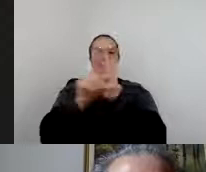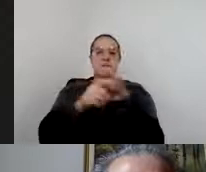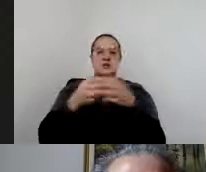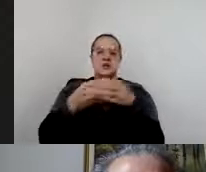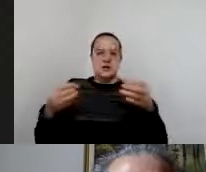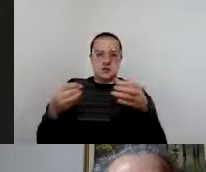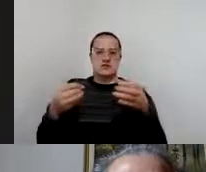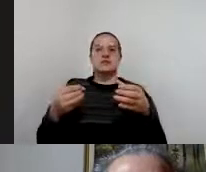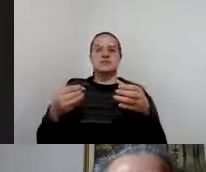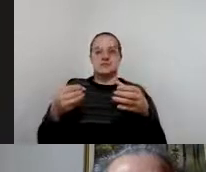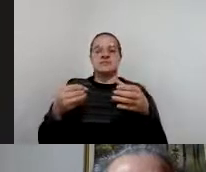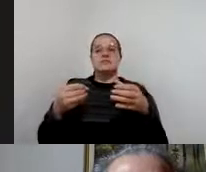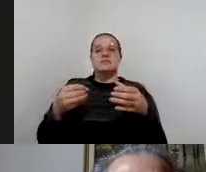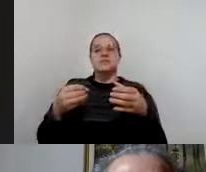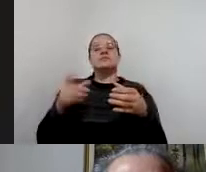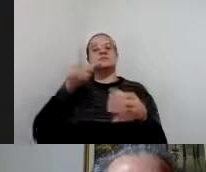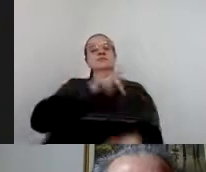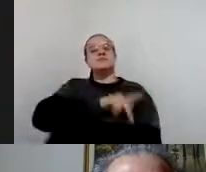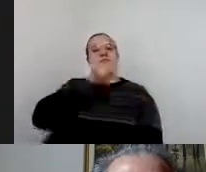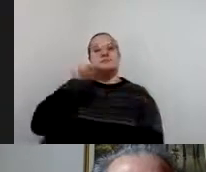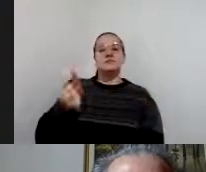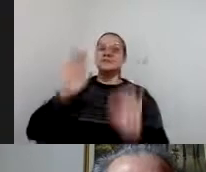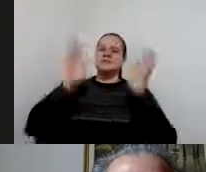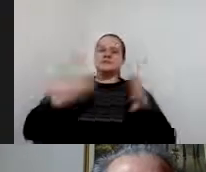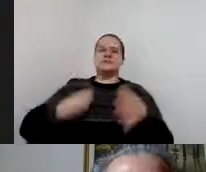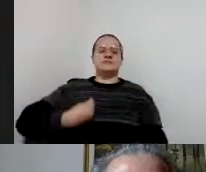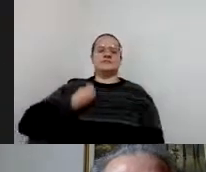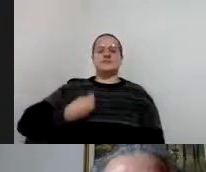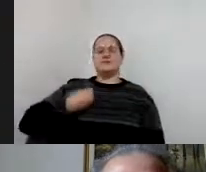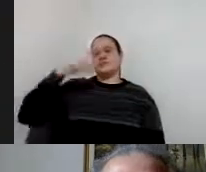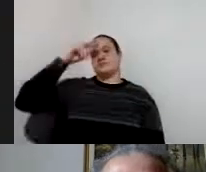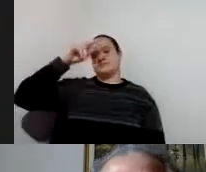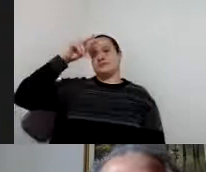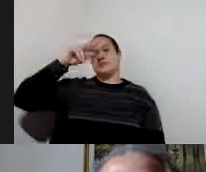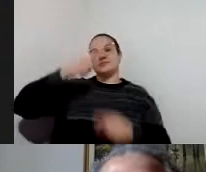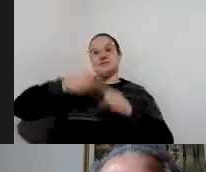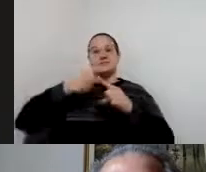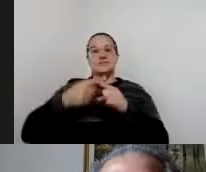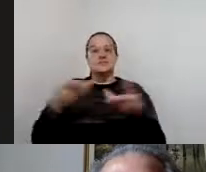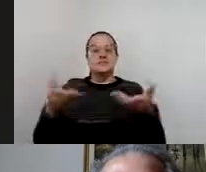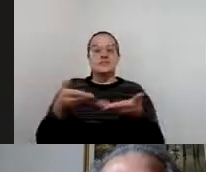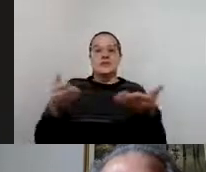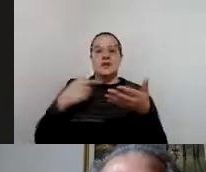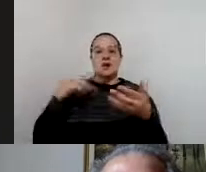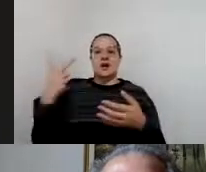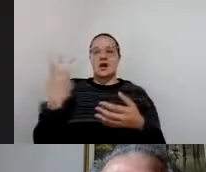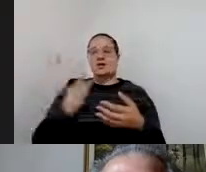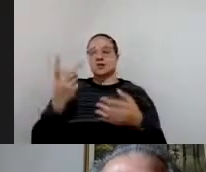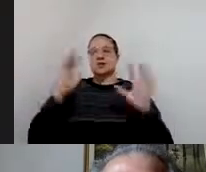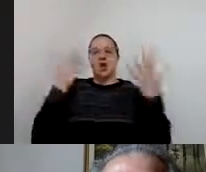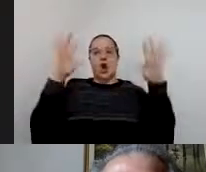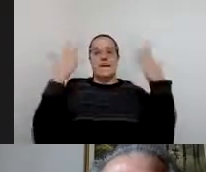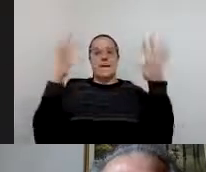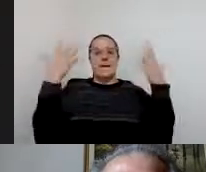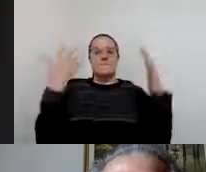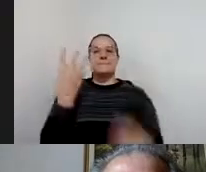professor Romeu sabe bem disso, e é parte dessa história, que nós também, neste ano, celebramos os 40 anos do Ano Internacional dos